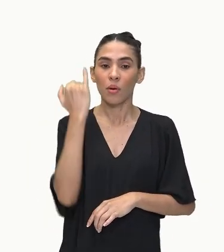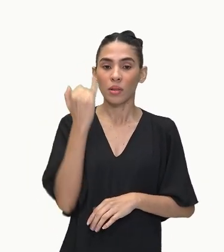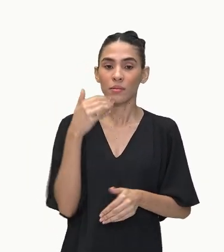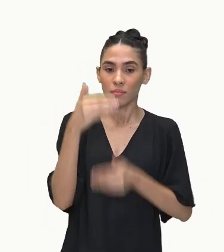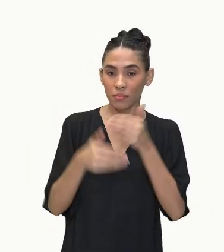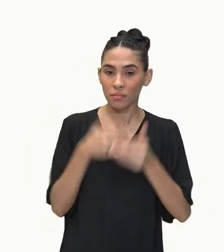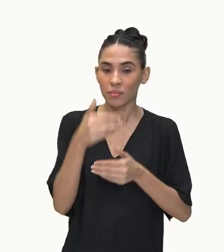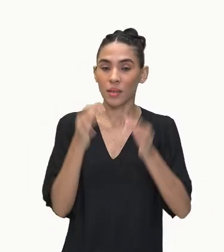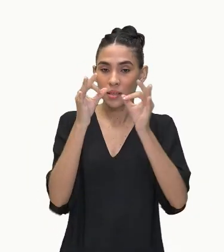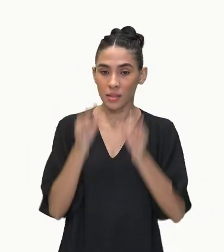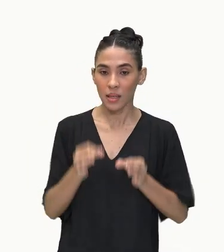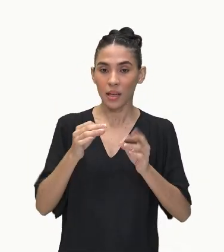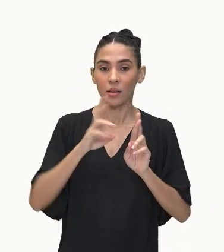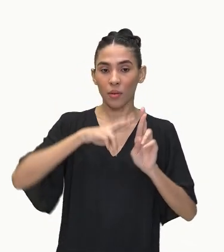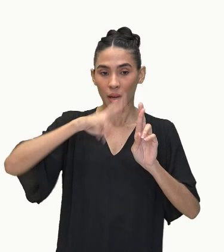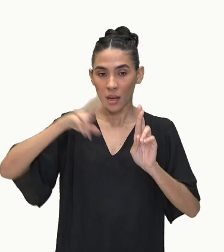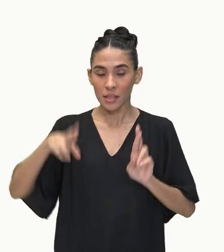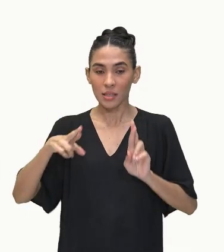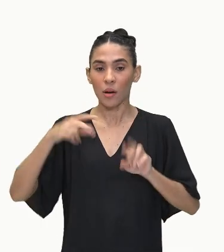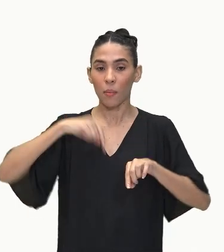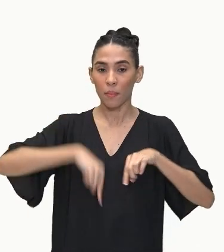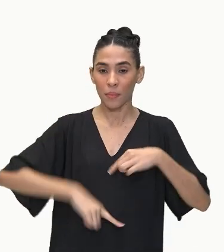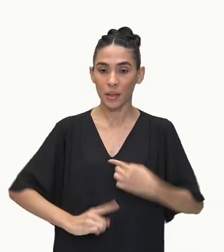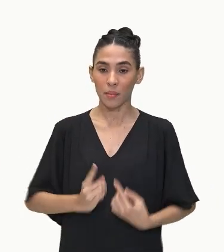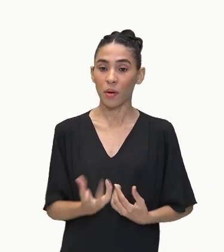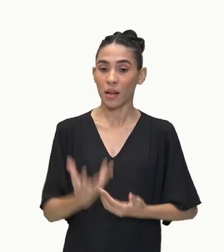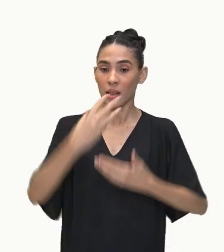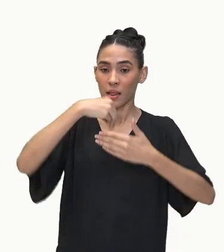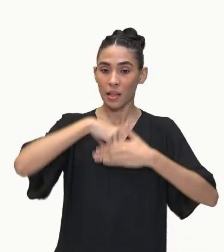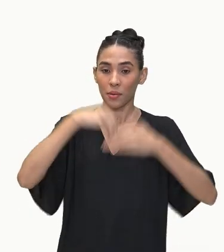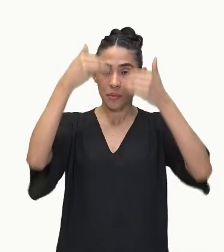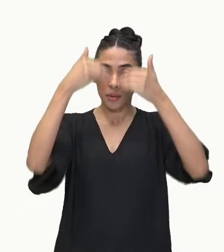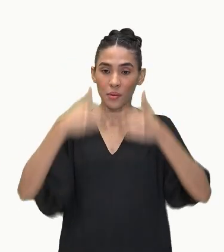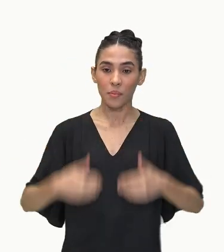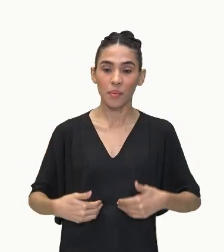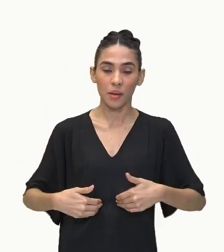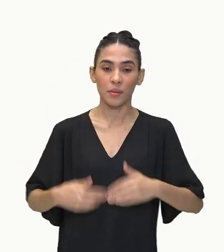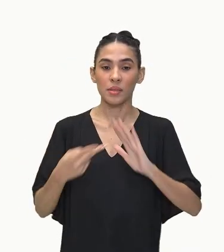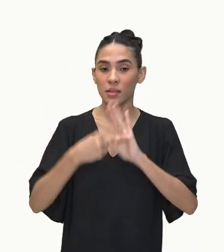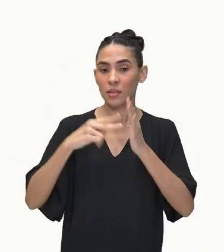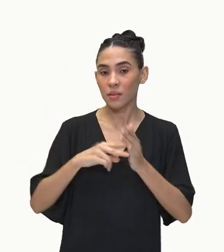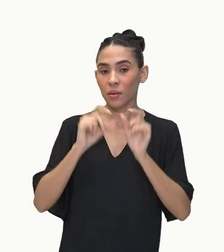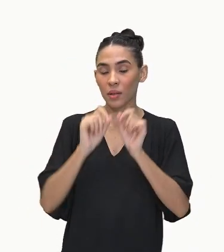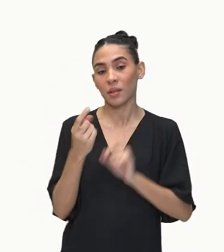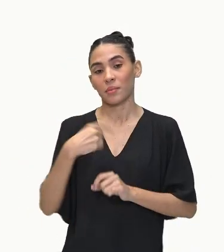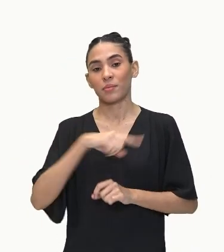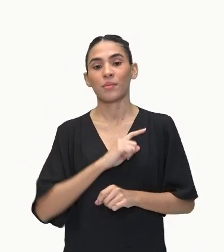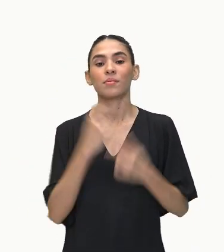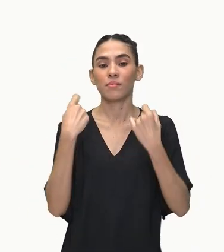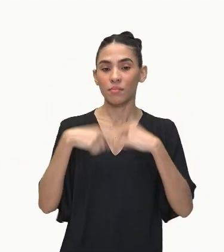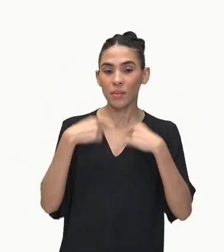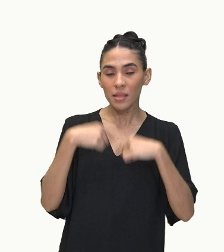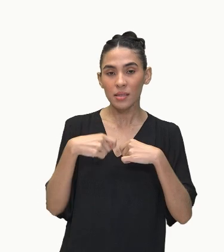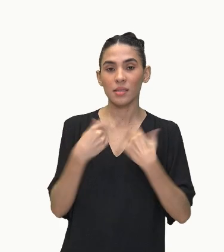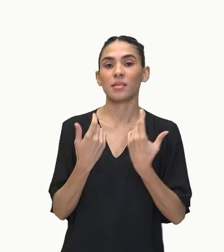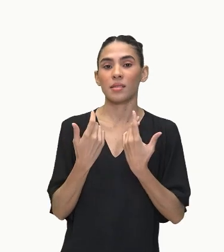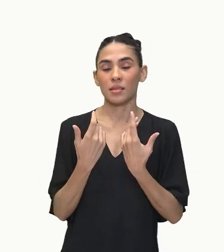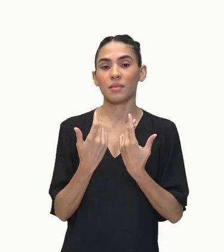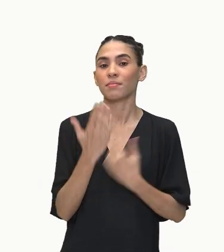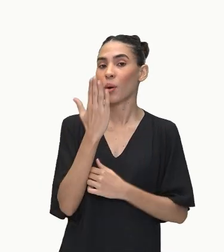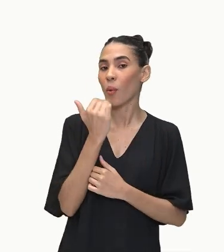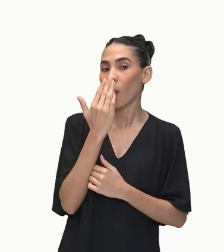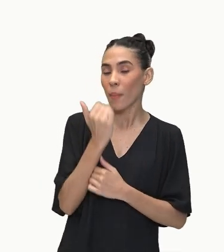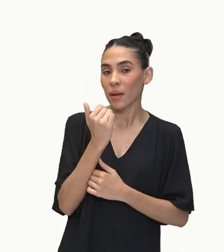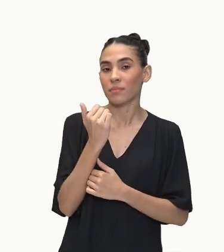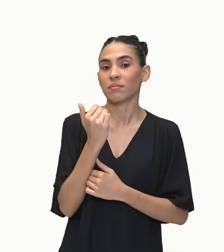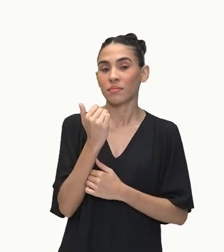funcionamento adequado das reações metabólicas de um indivíduo, ou seja, a gente precisa consumir alimentos